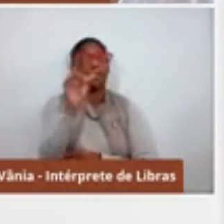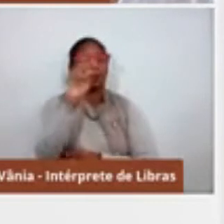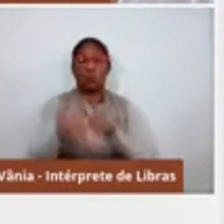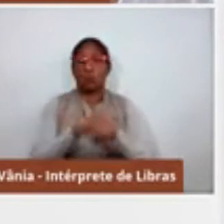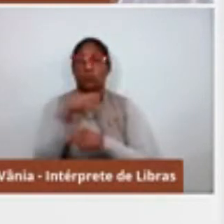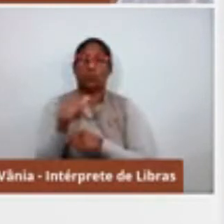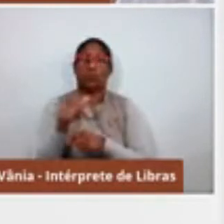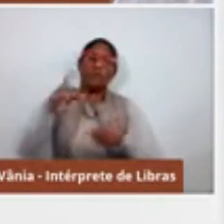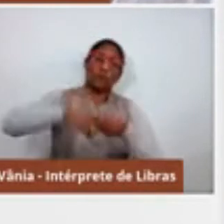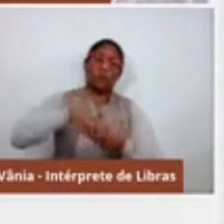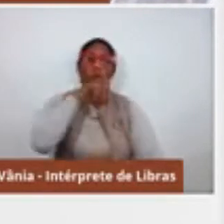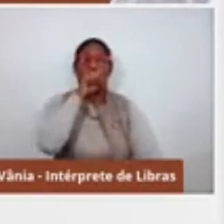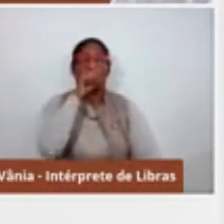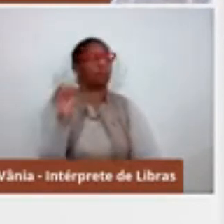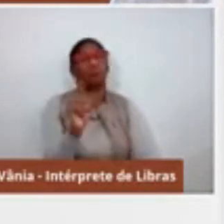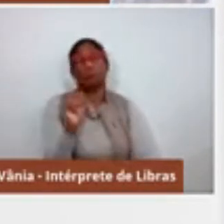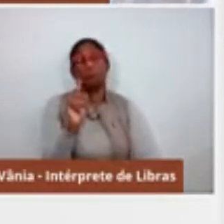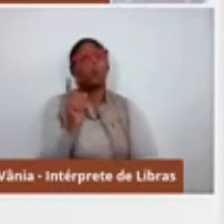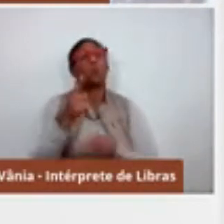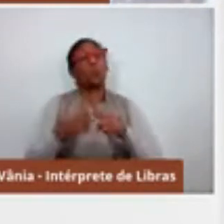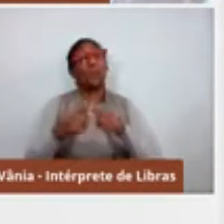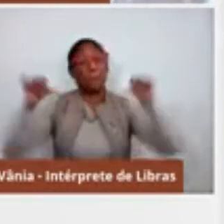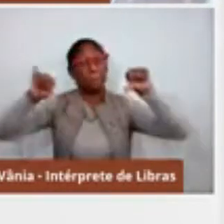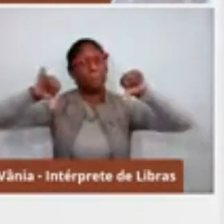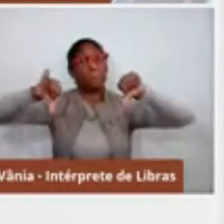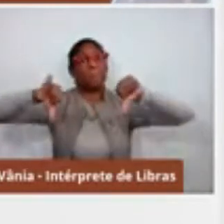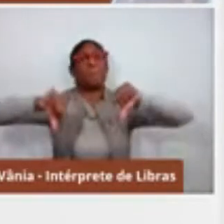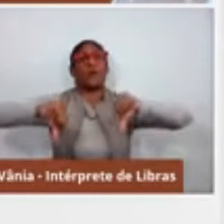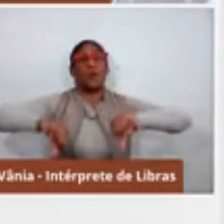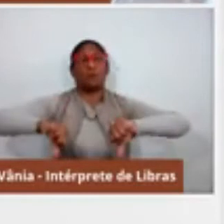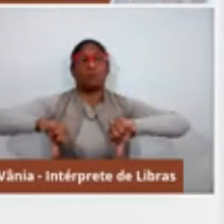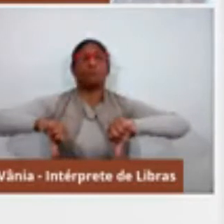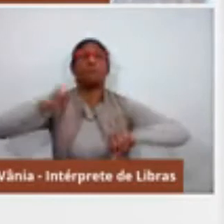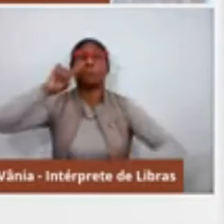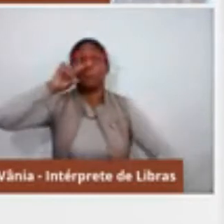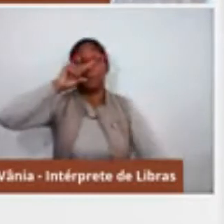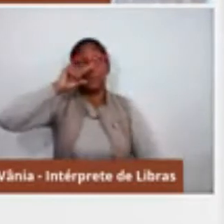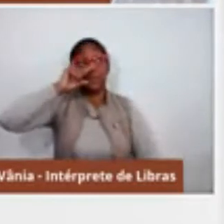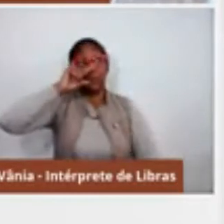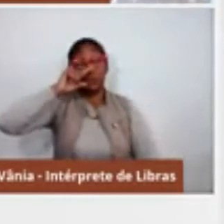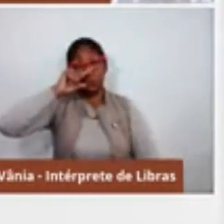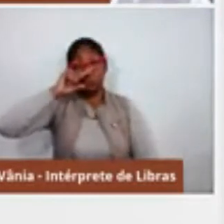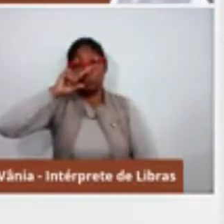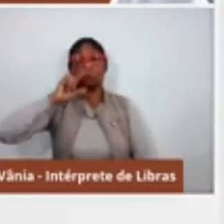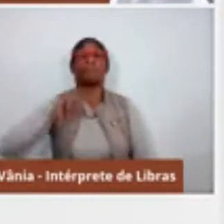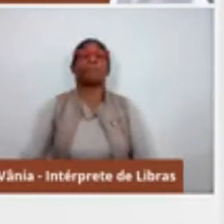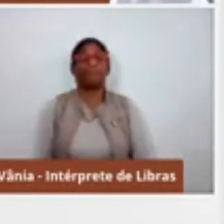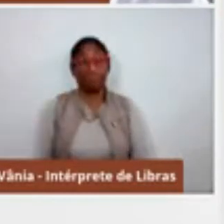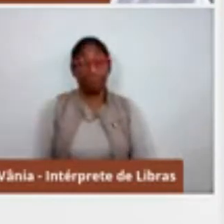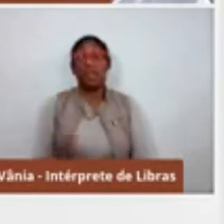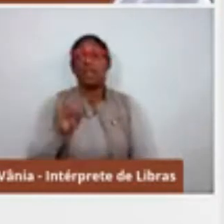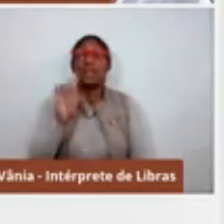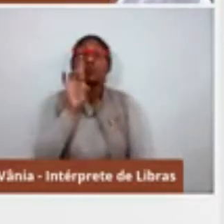vermelha, né, onde a gente viu ou agravamento ou manutenção de risco elevado em função não apenas